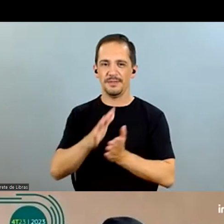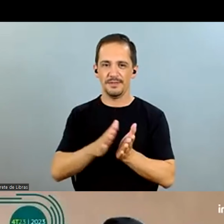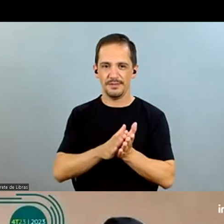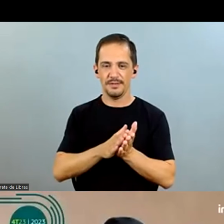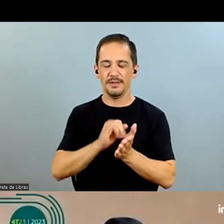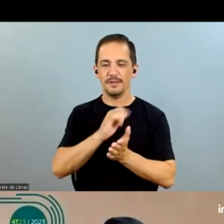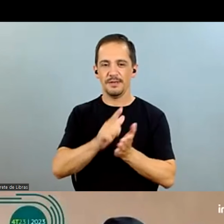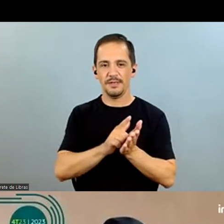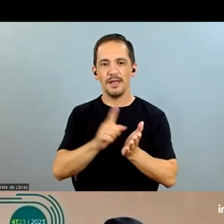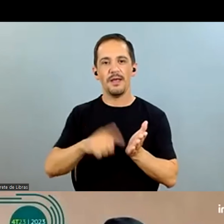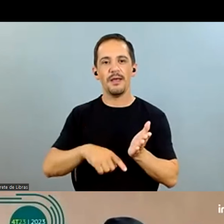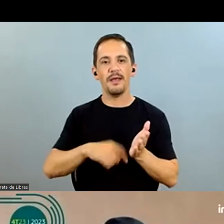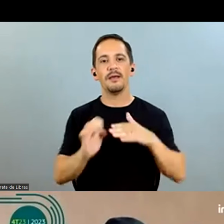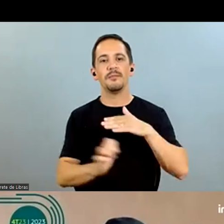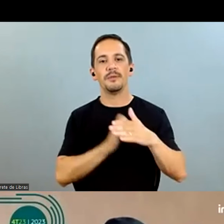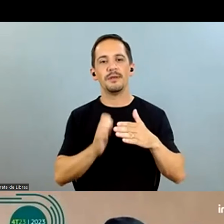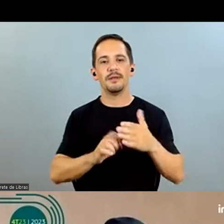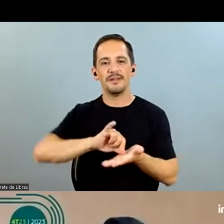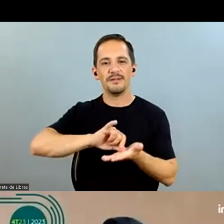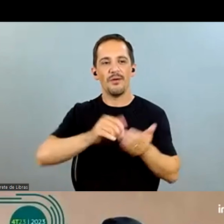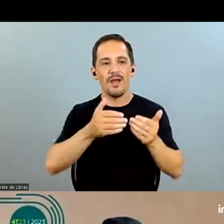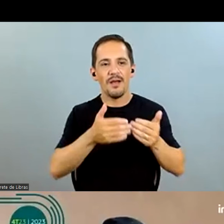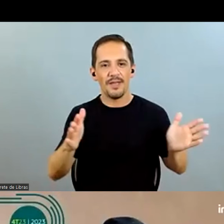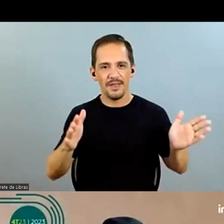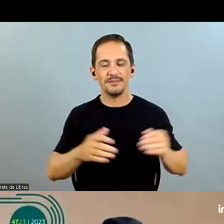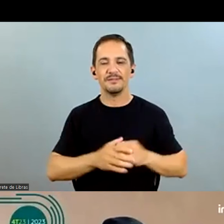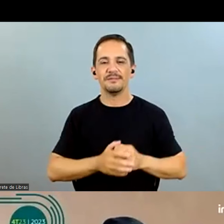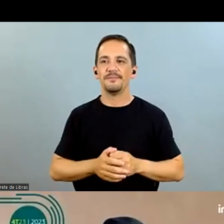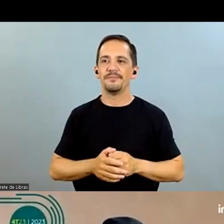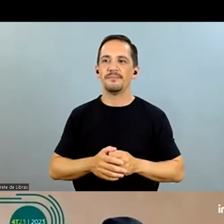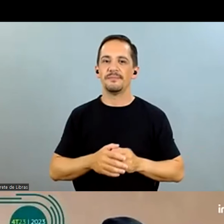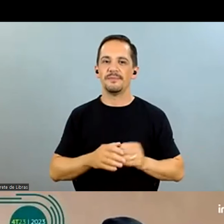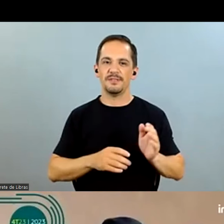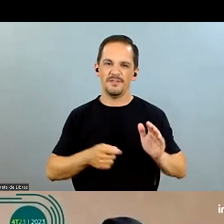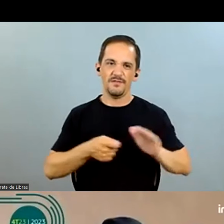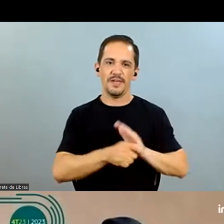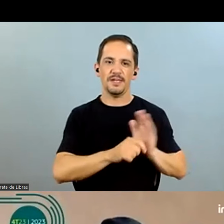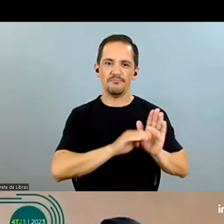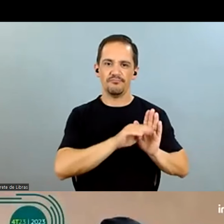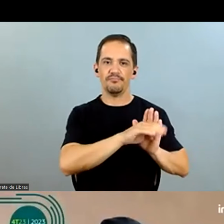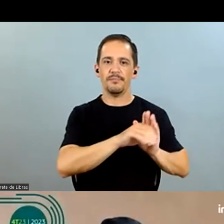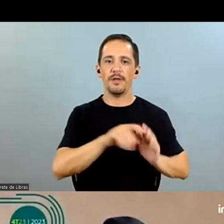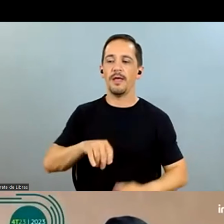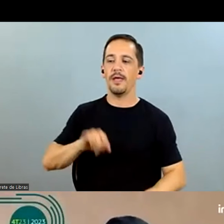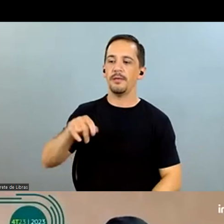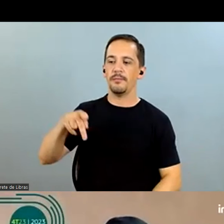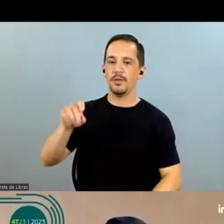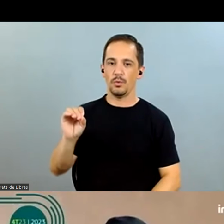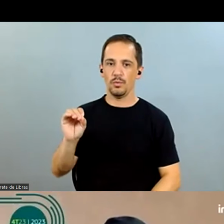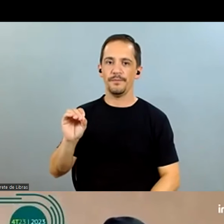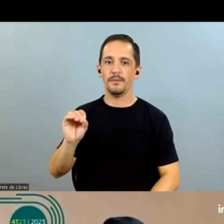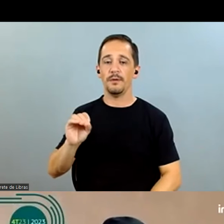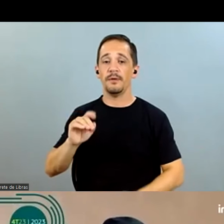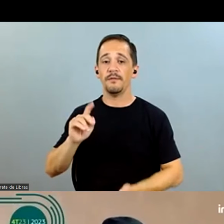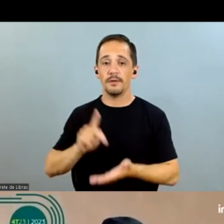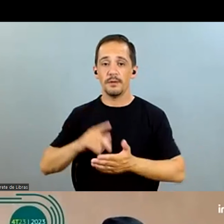1977 eh muito Embora tenha sido um um para nós um IPO eh na prática ele foi um follow-on